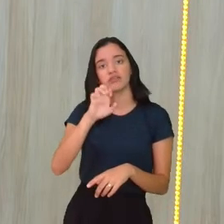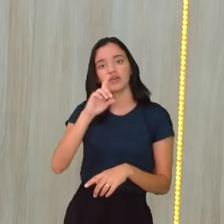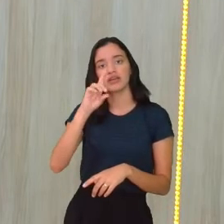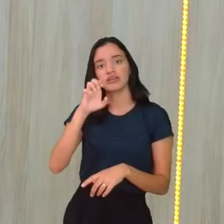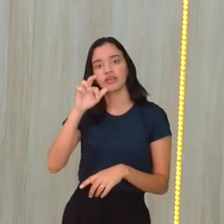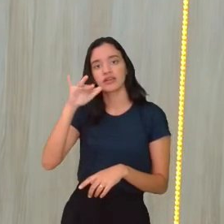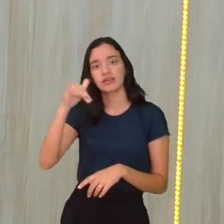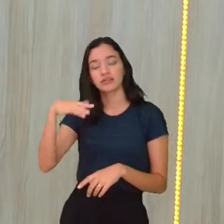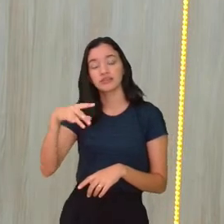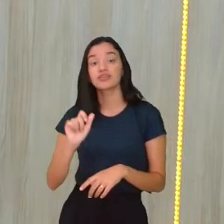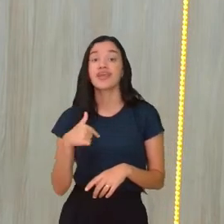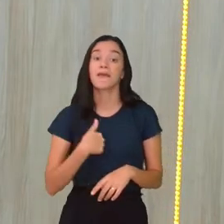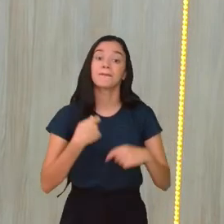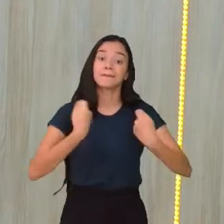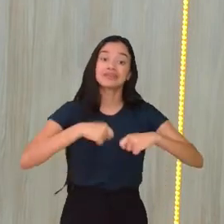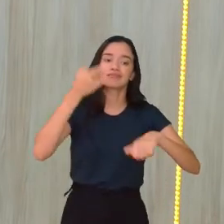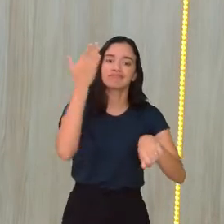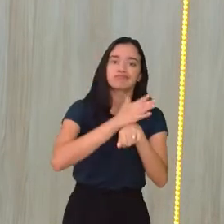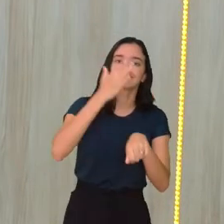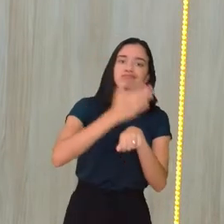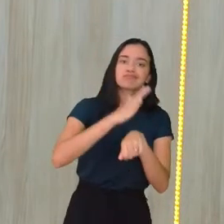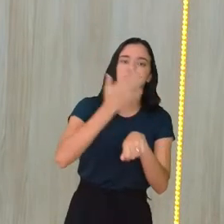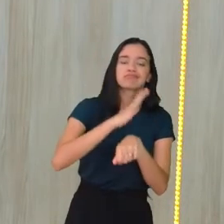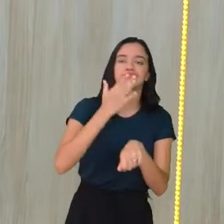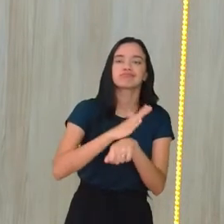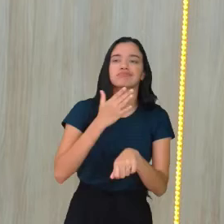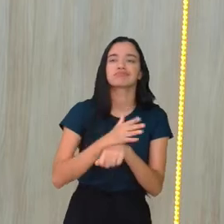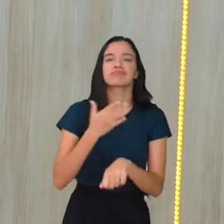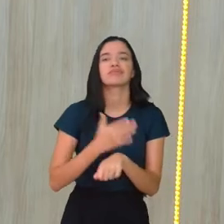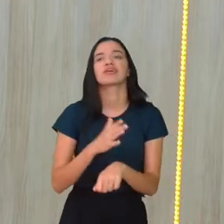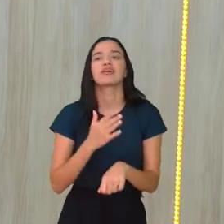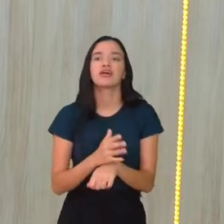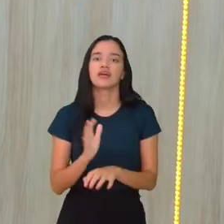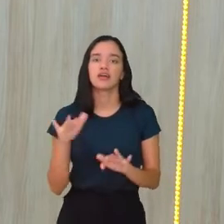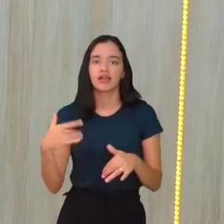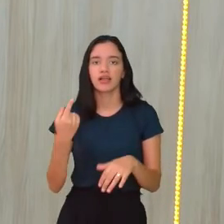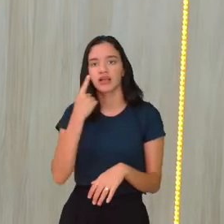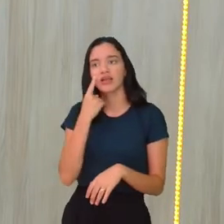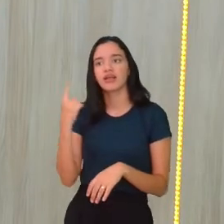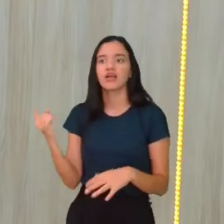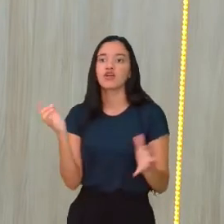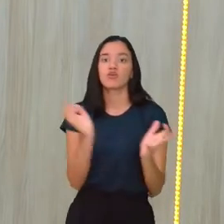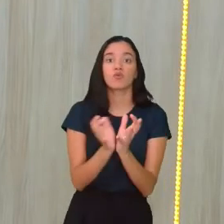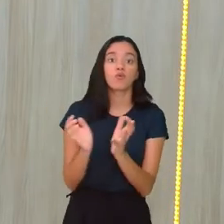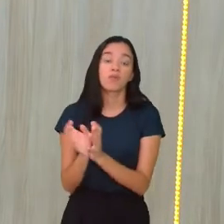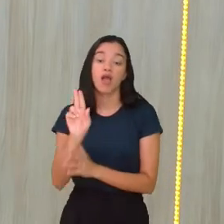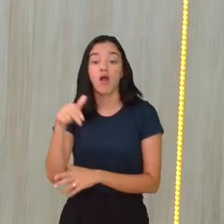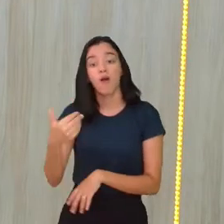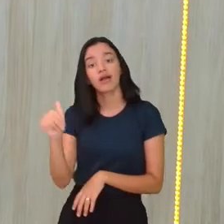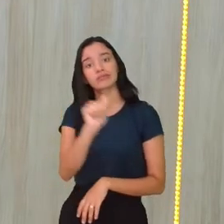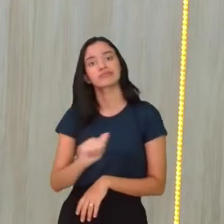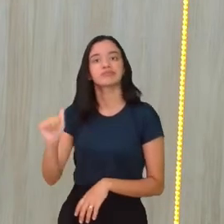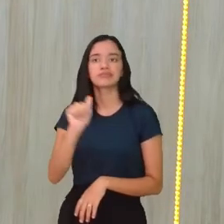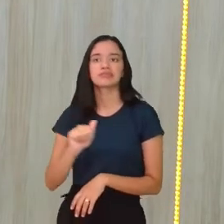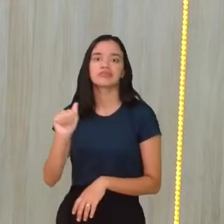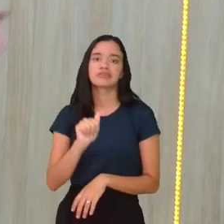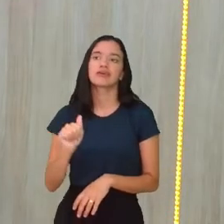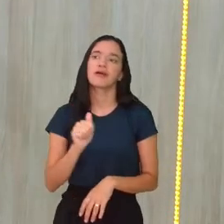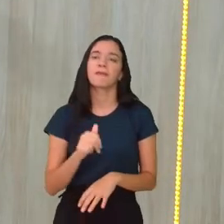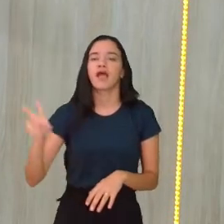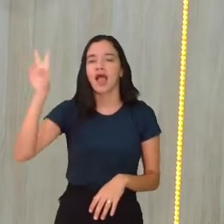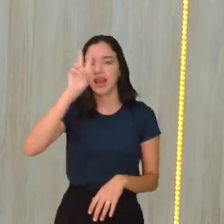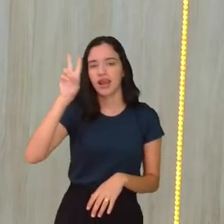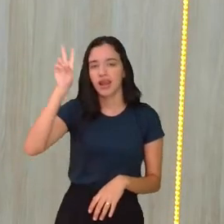de entidades de práticas, né? No caso, clubes, e aí, clubes ou associações, que é o nosso próximo ponto. Então,